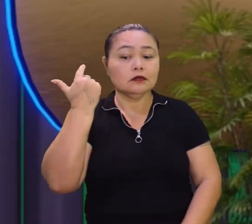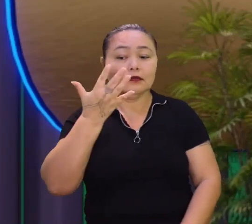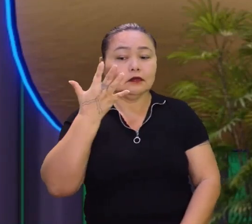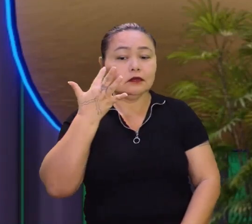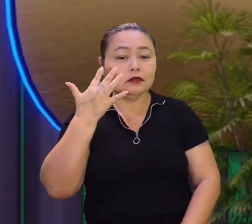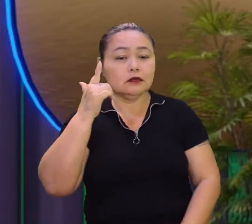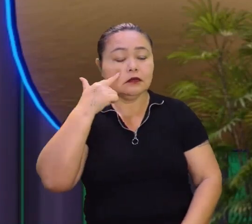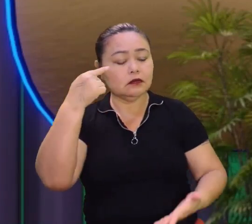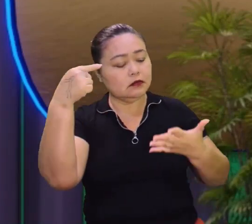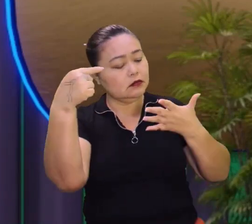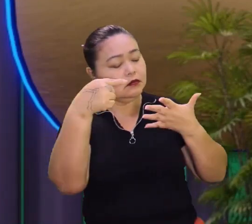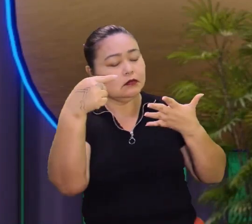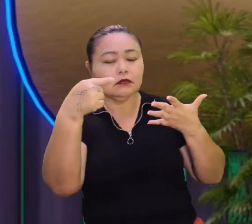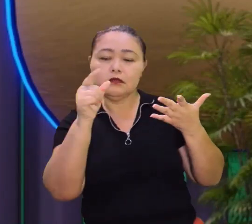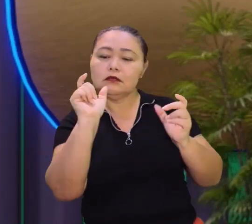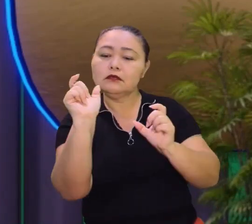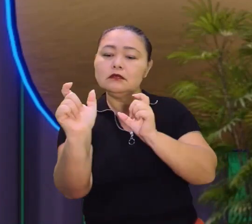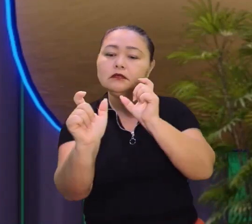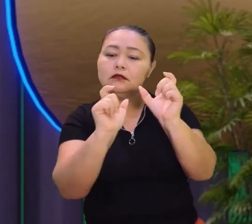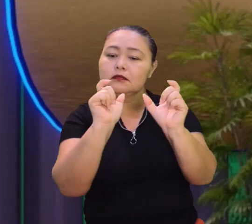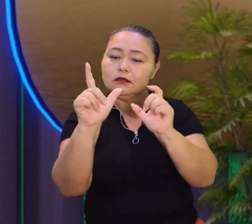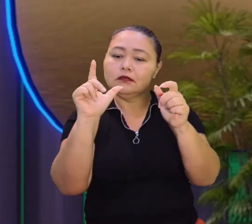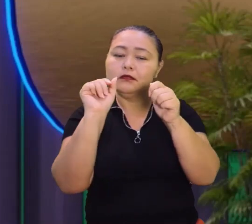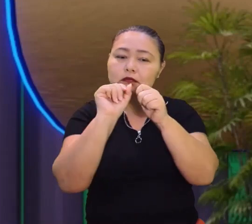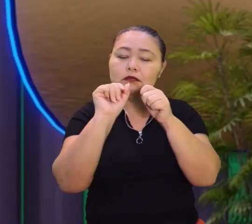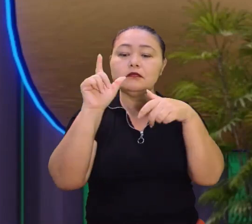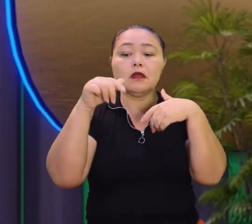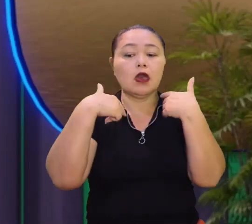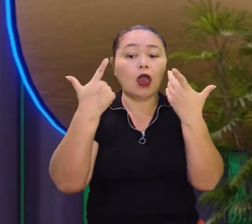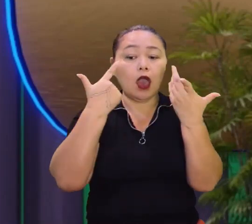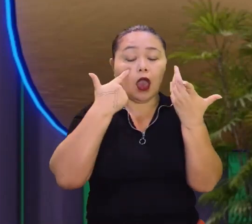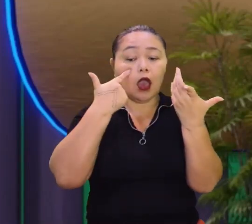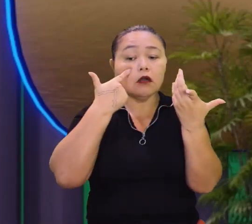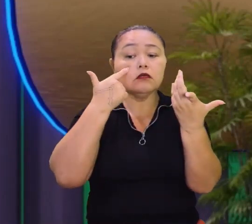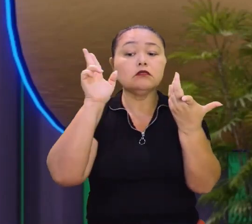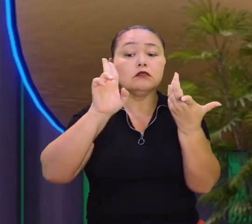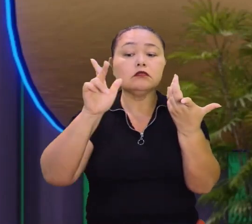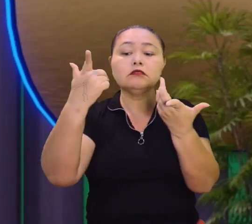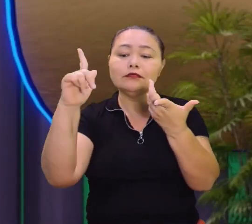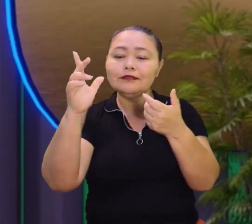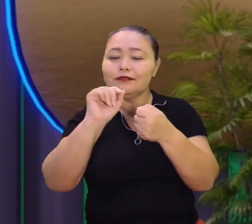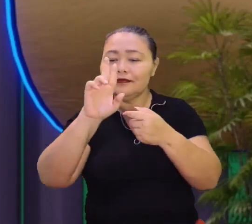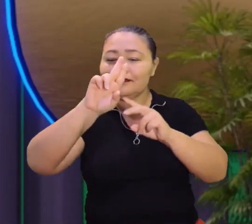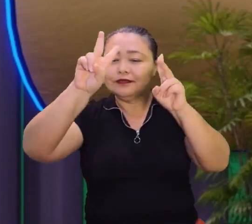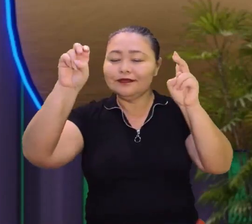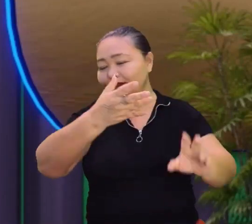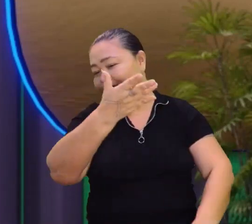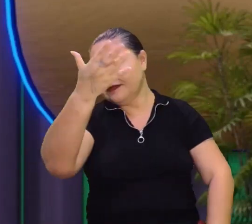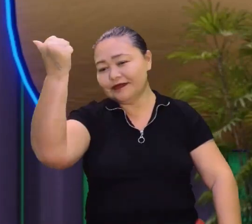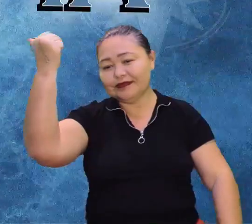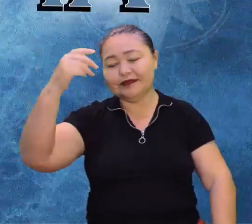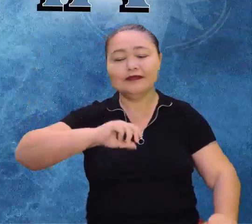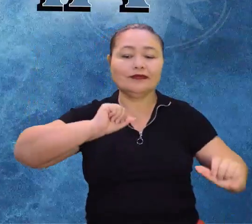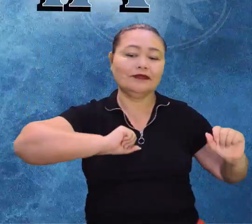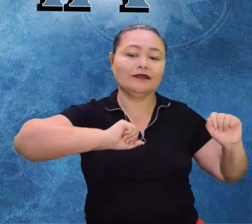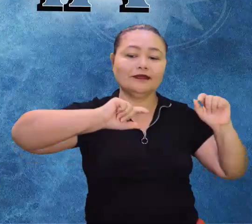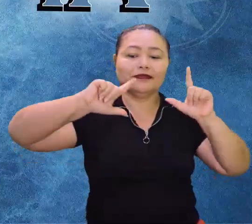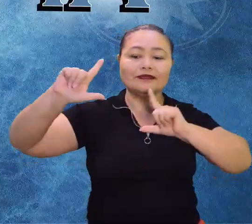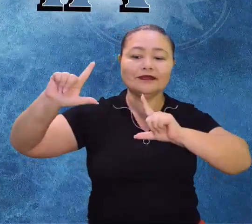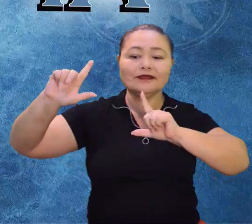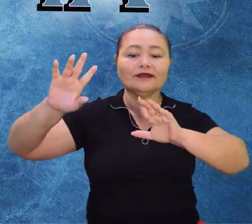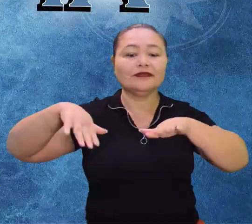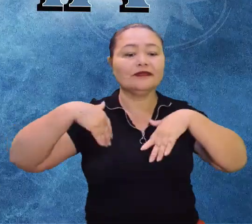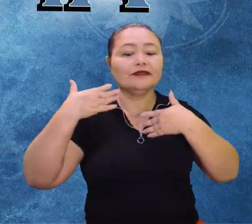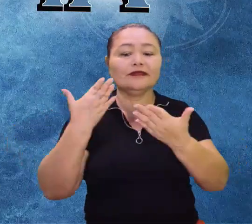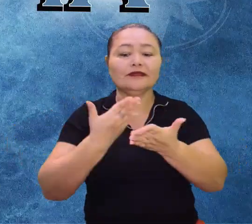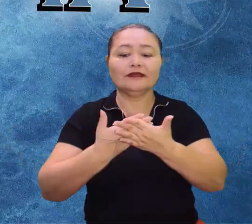ver esses termos técnicos aí, vamos geografizar esse tema. Vamos lá? Vamos junto, lá no quadro, meu